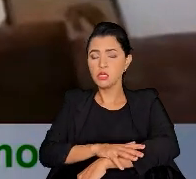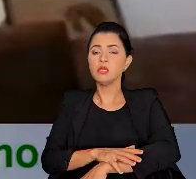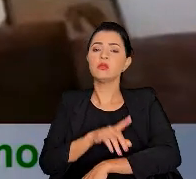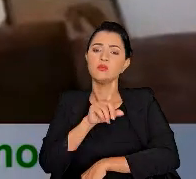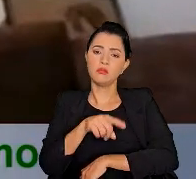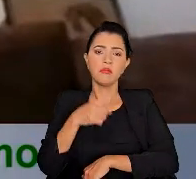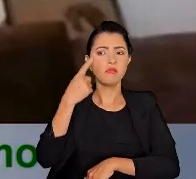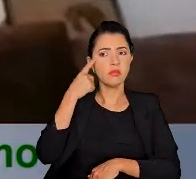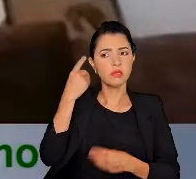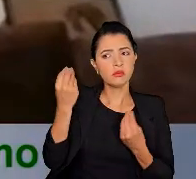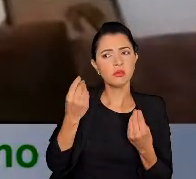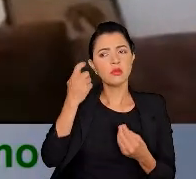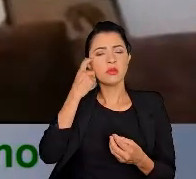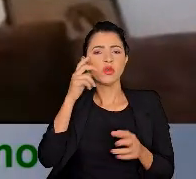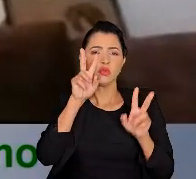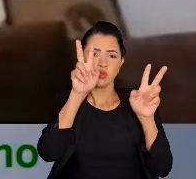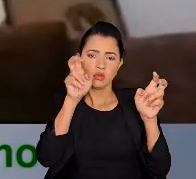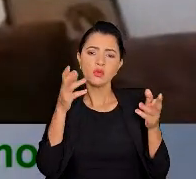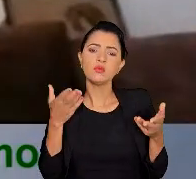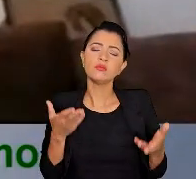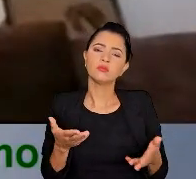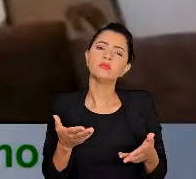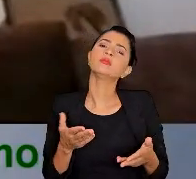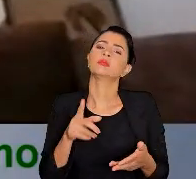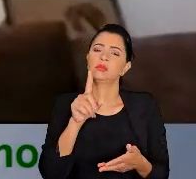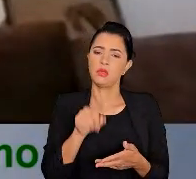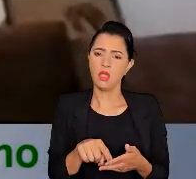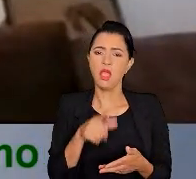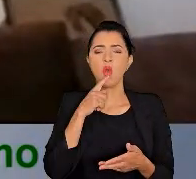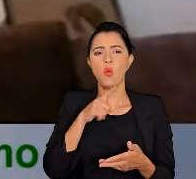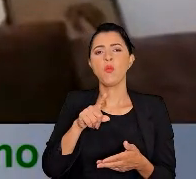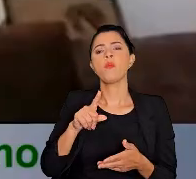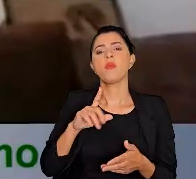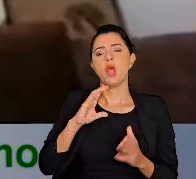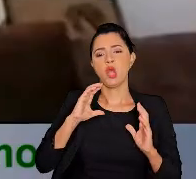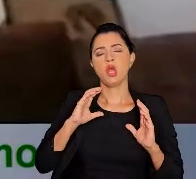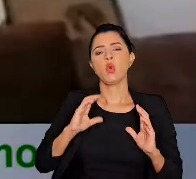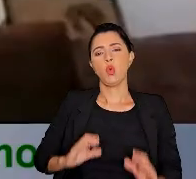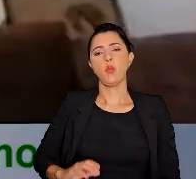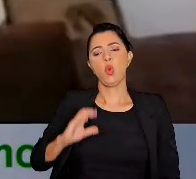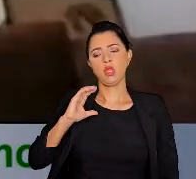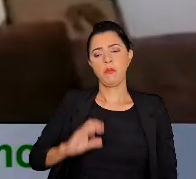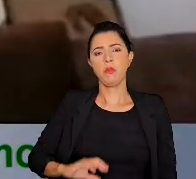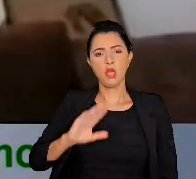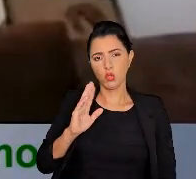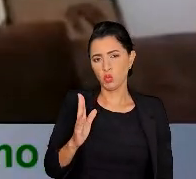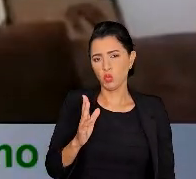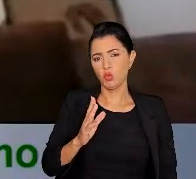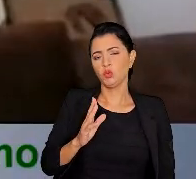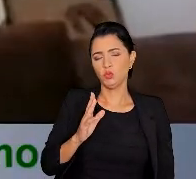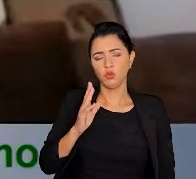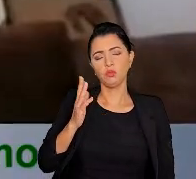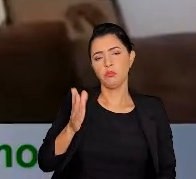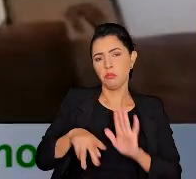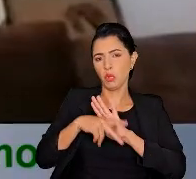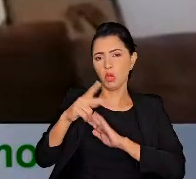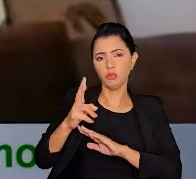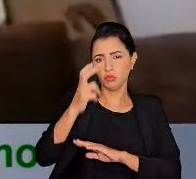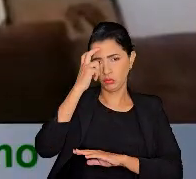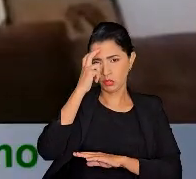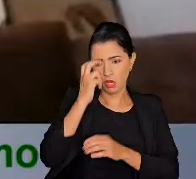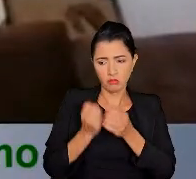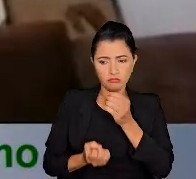pensando e refletindo sobre o tema, ele é uma atitude cultural, ele é fruto de uma construção